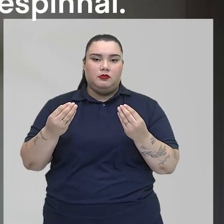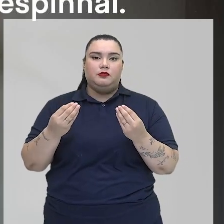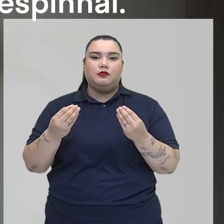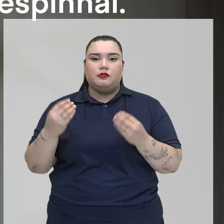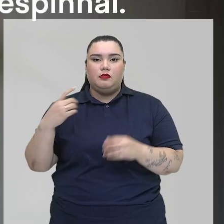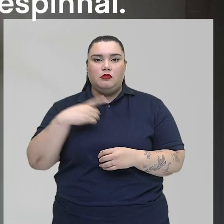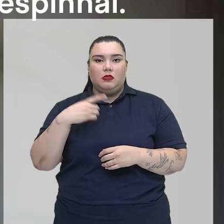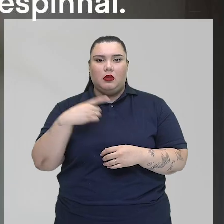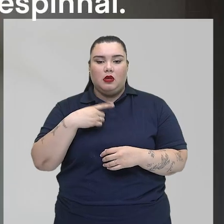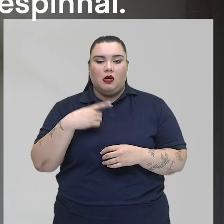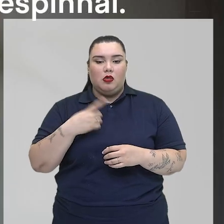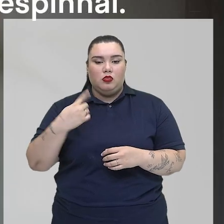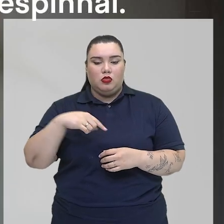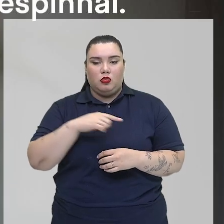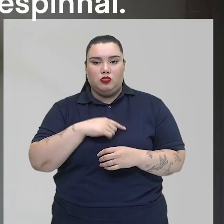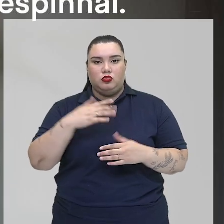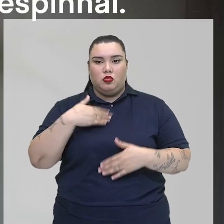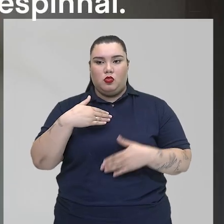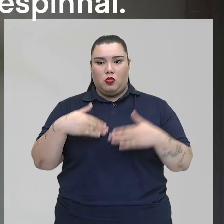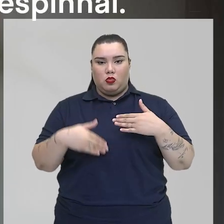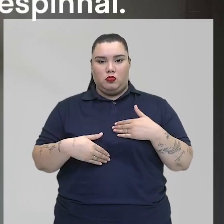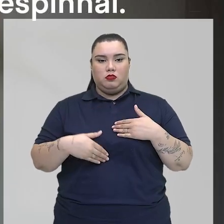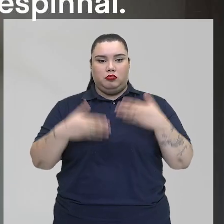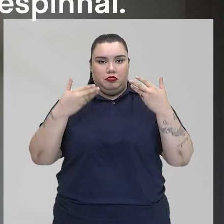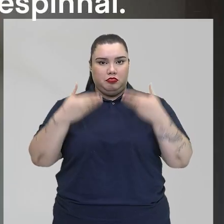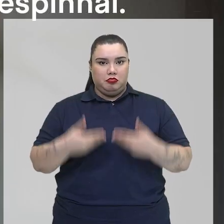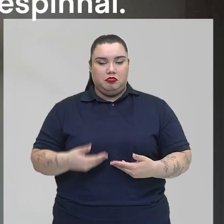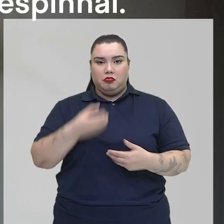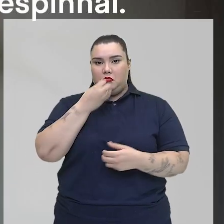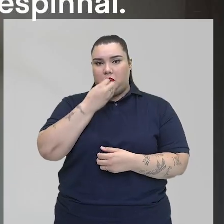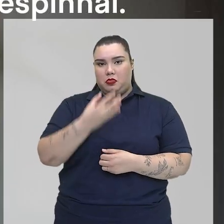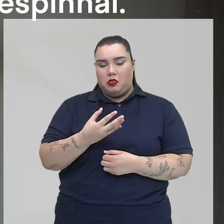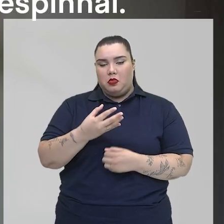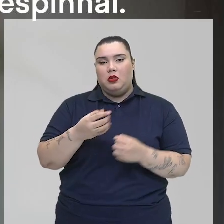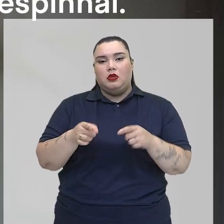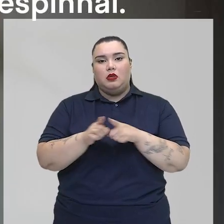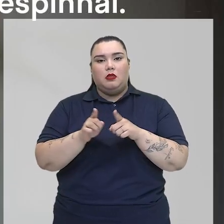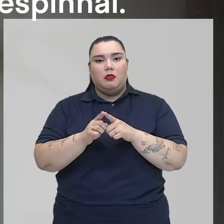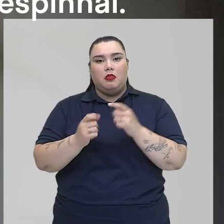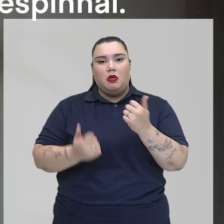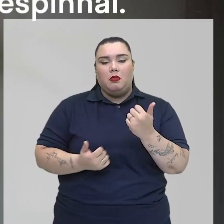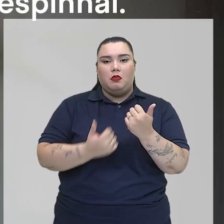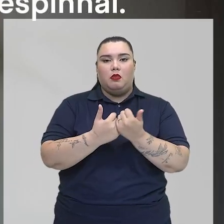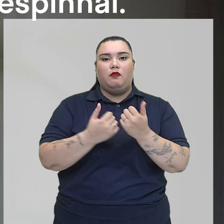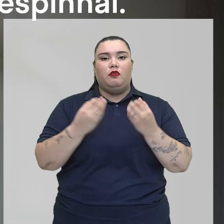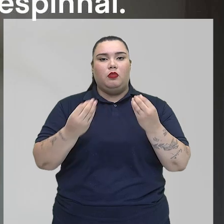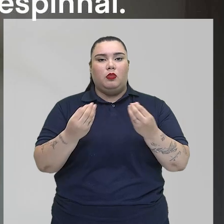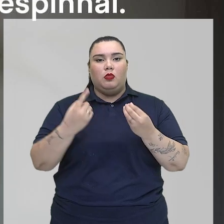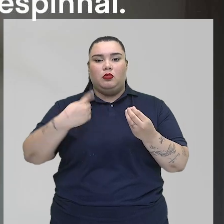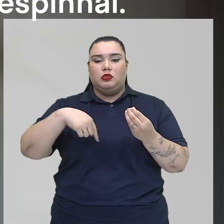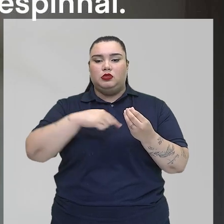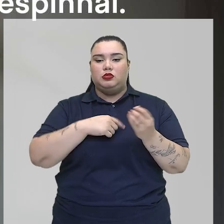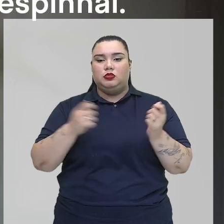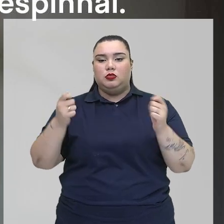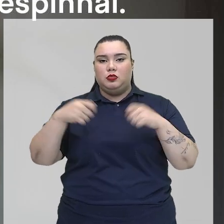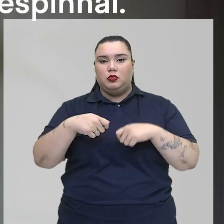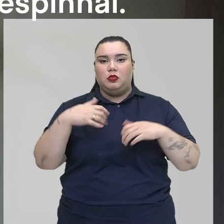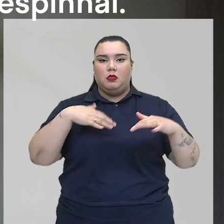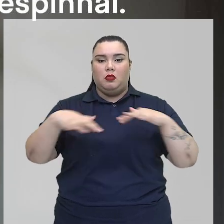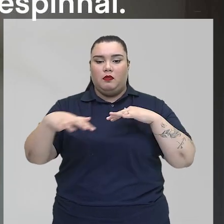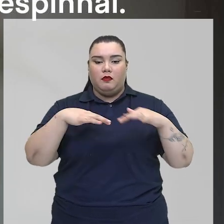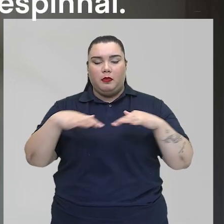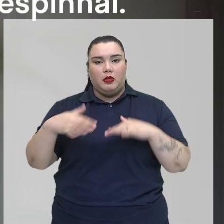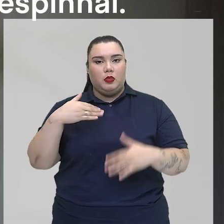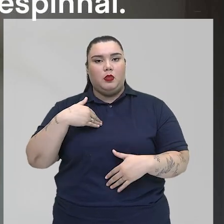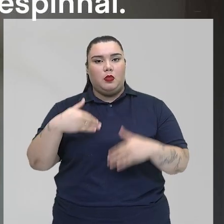além de manter a nossa postura, a nossa estrutura, ela vai servir também para ajudar a gente a se locomover, a mover o